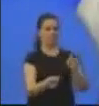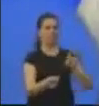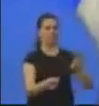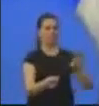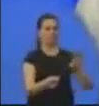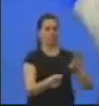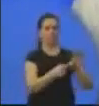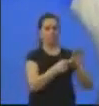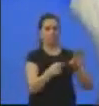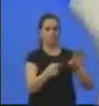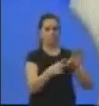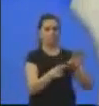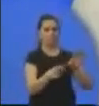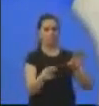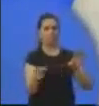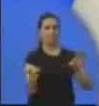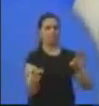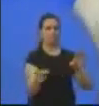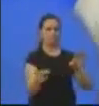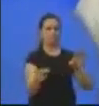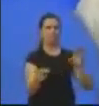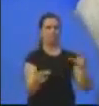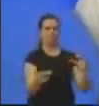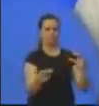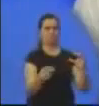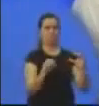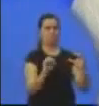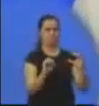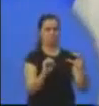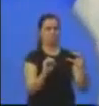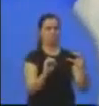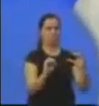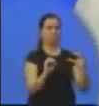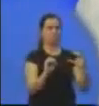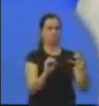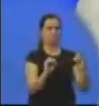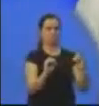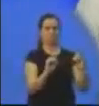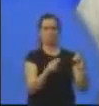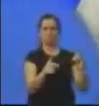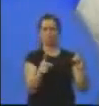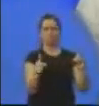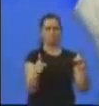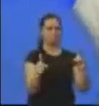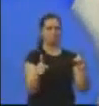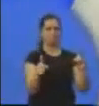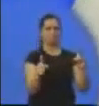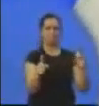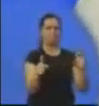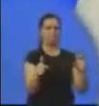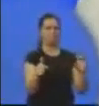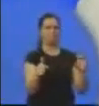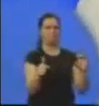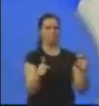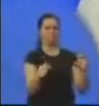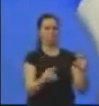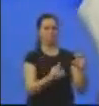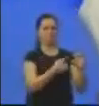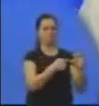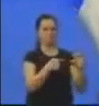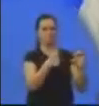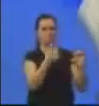B, menos infinito, alternativa C, 0, alternativa D, não existe, ou alternativa